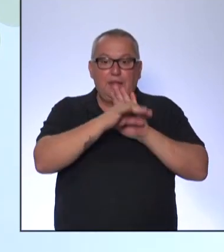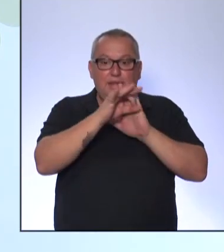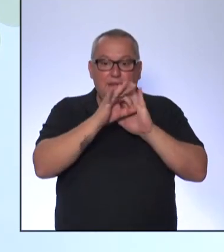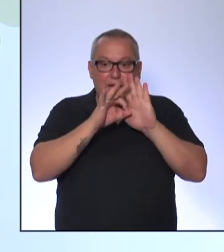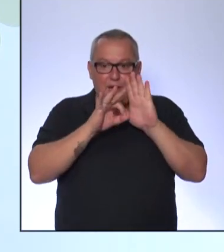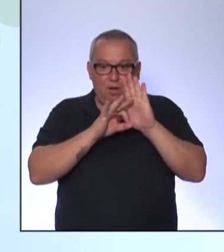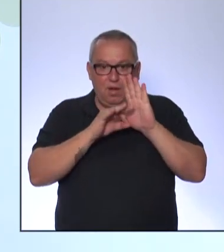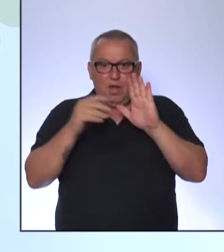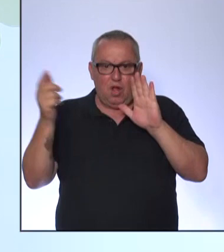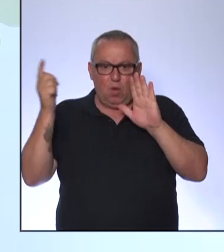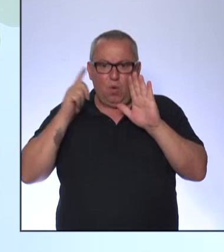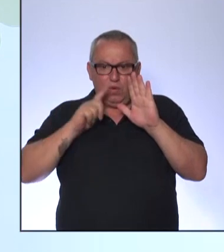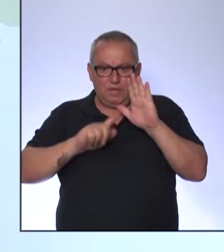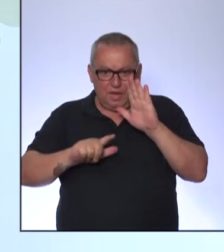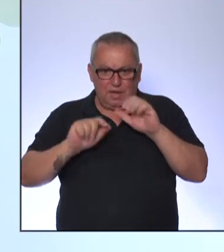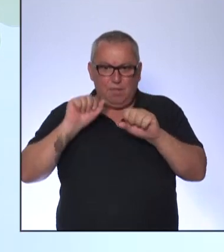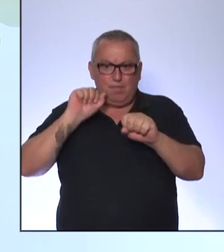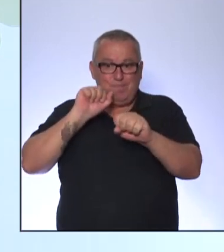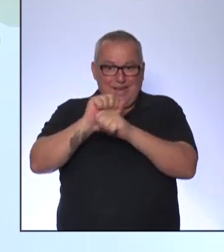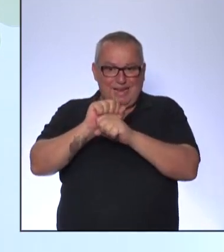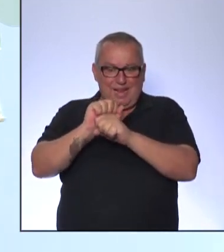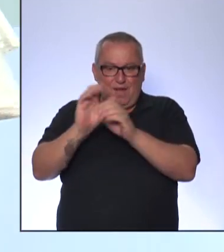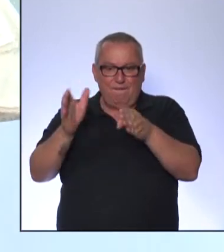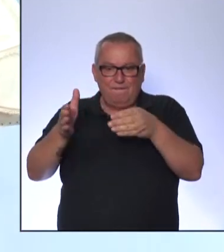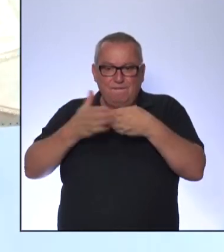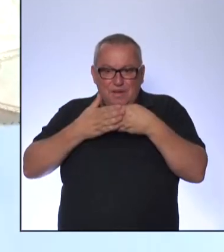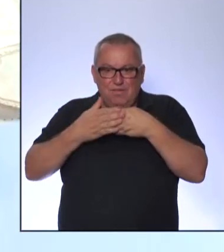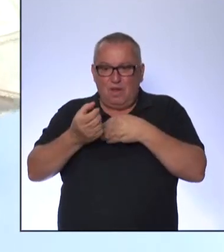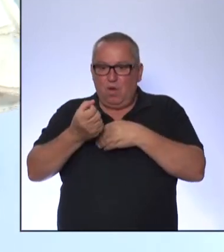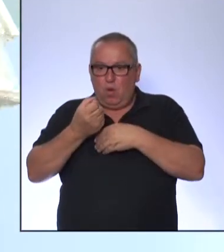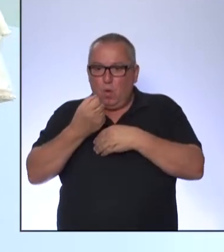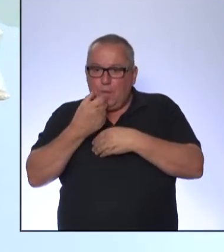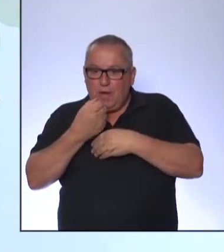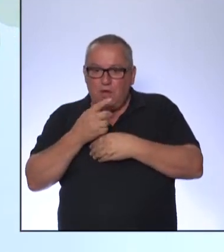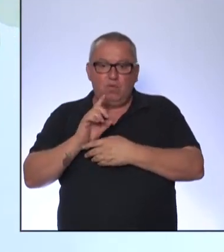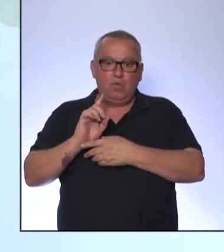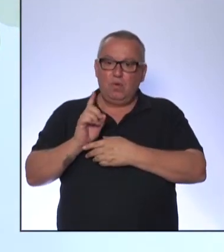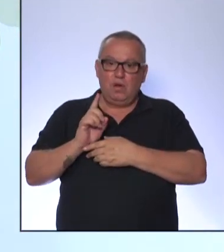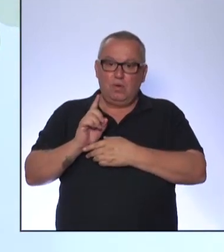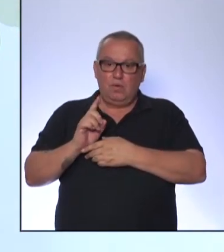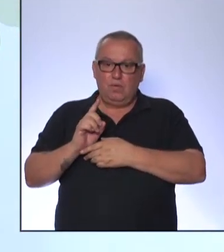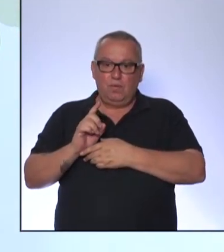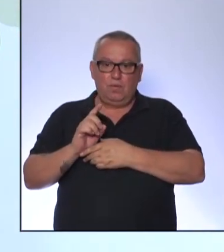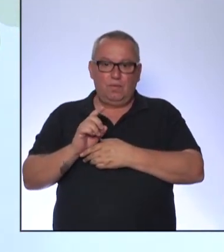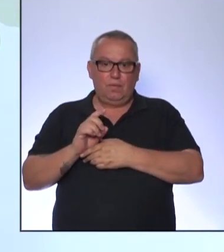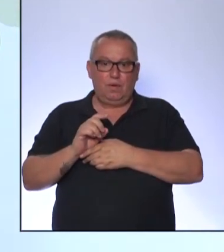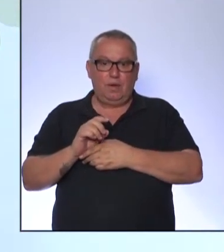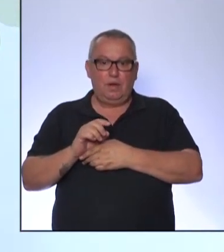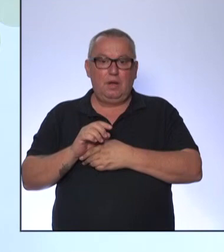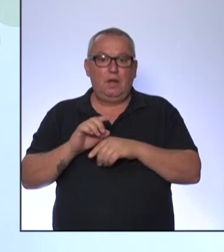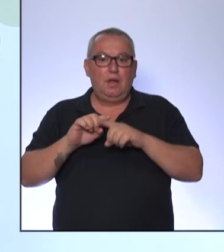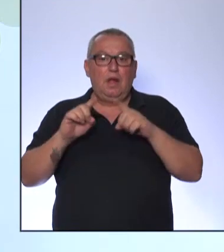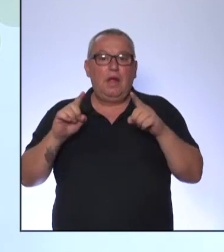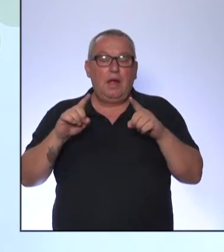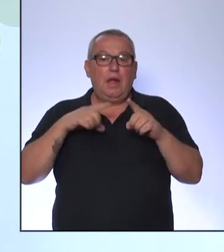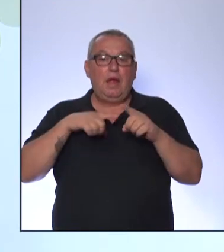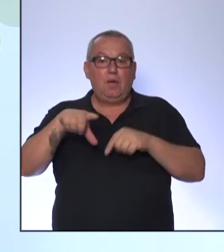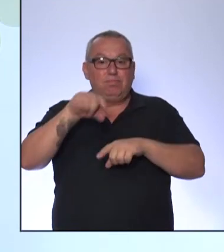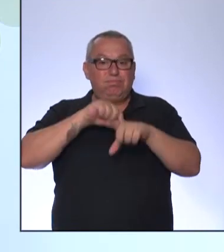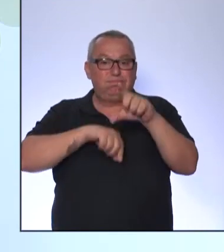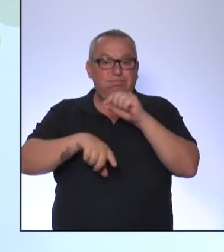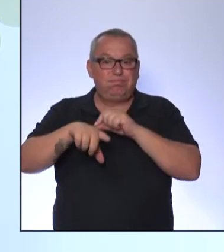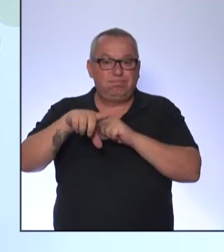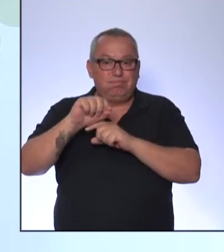esse fármaco ou não? Então, assim, quando a gente fala nessa permeabilidade seletiva, ela é uma seletividade